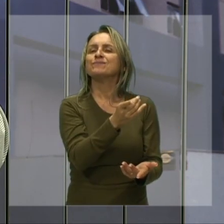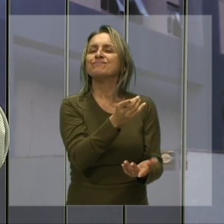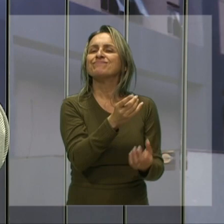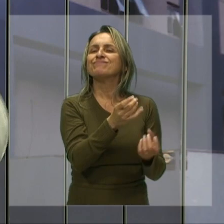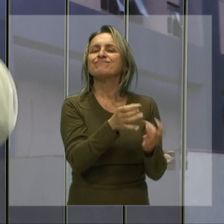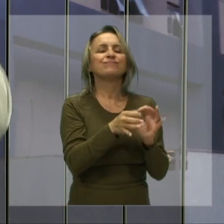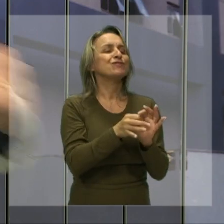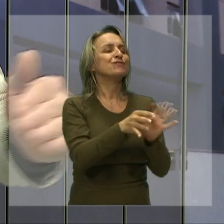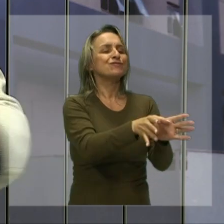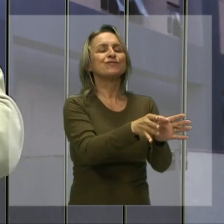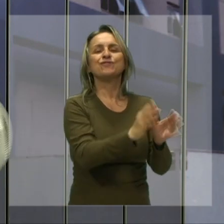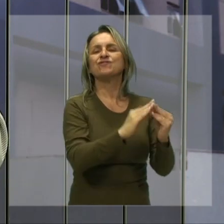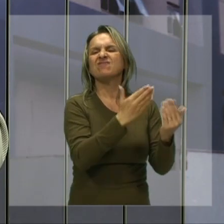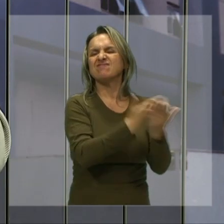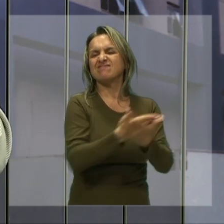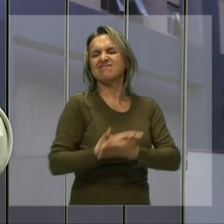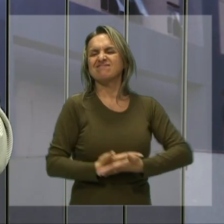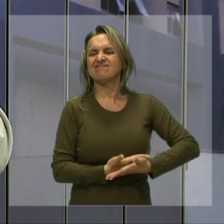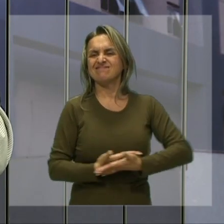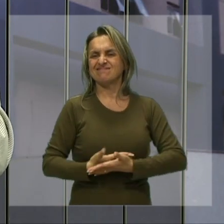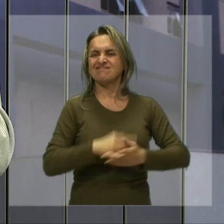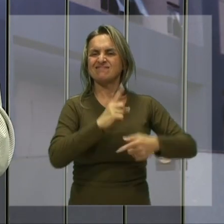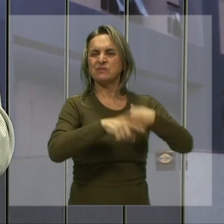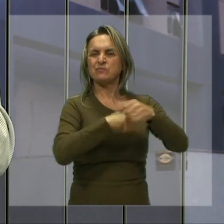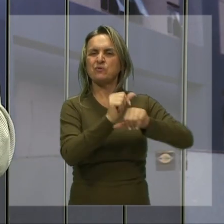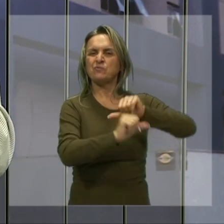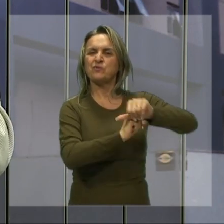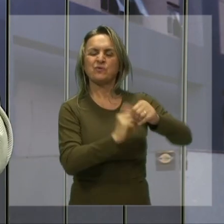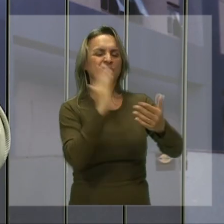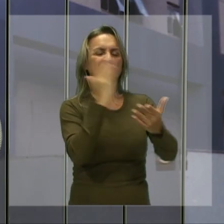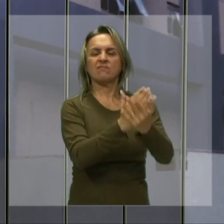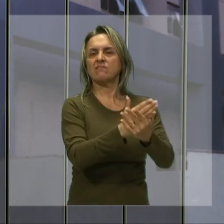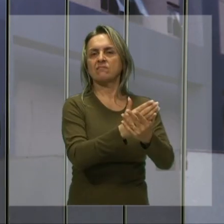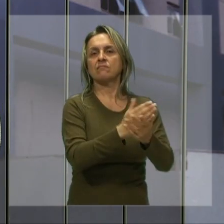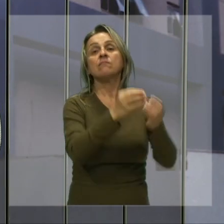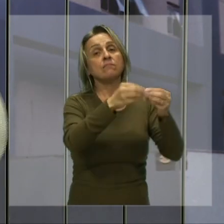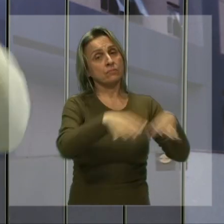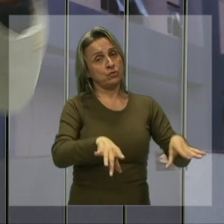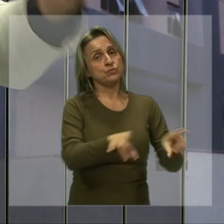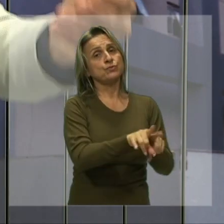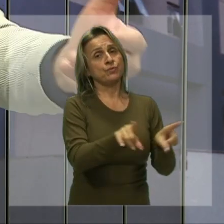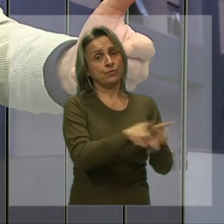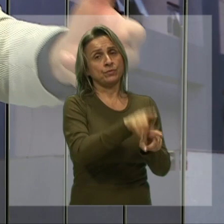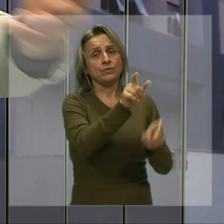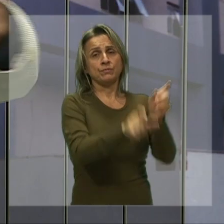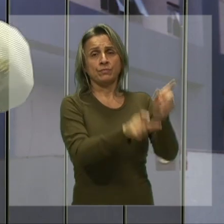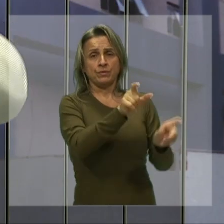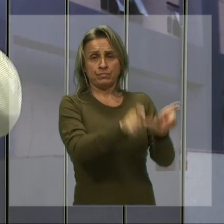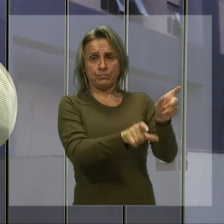creche integralmente e eles passaram para meio período. Isso prejudicou muita gente também. Por